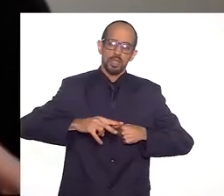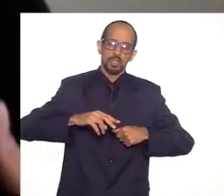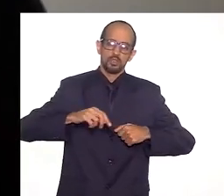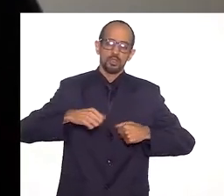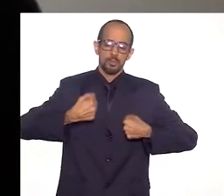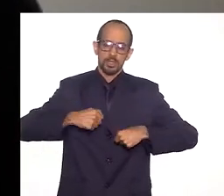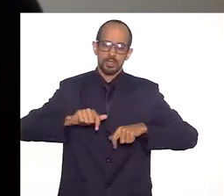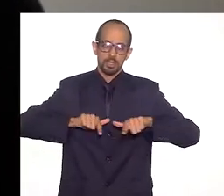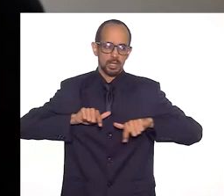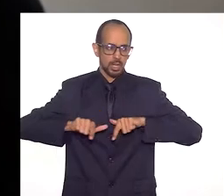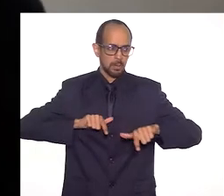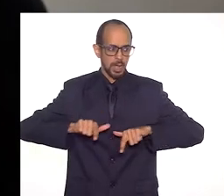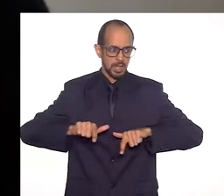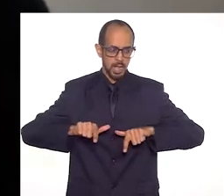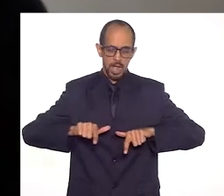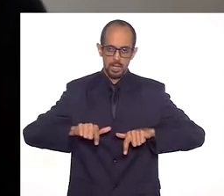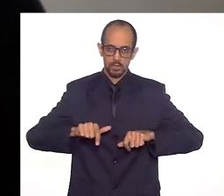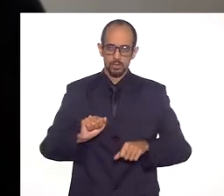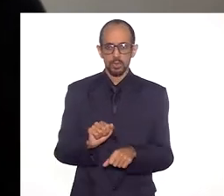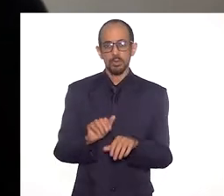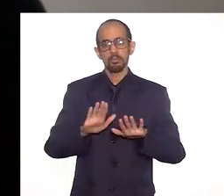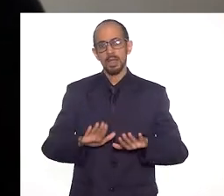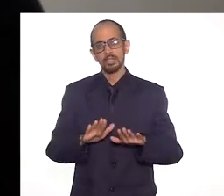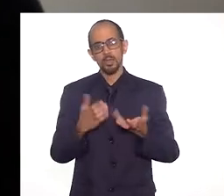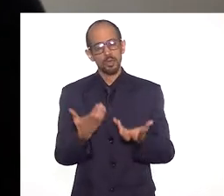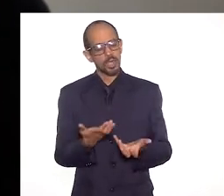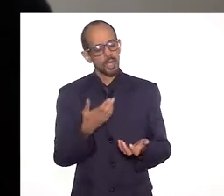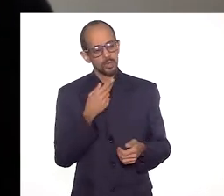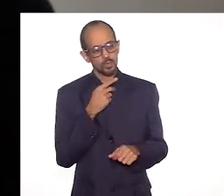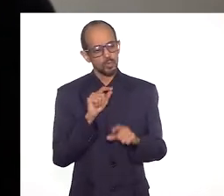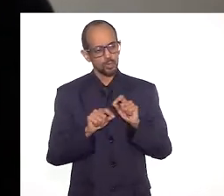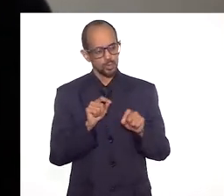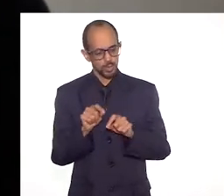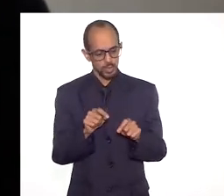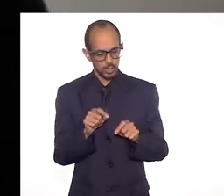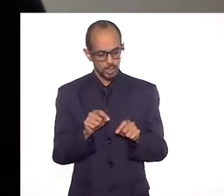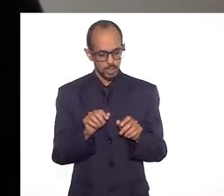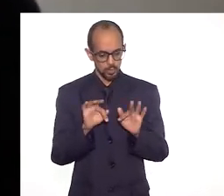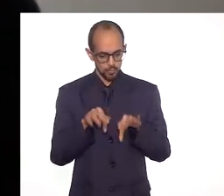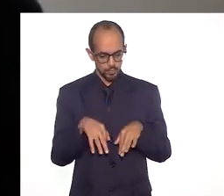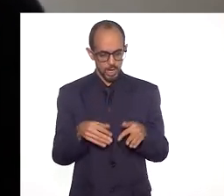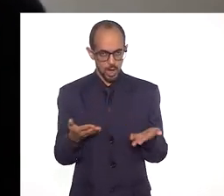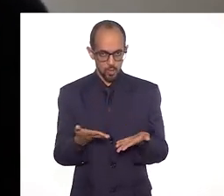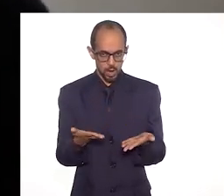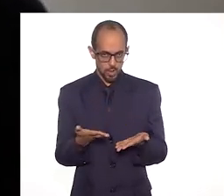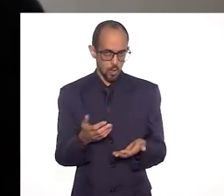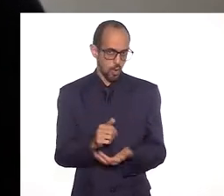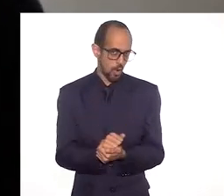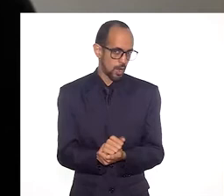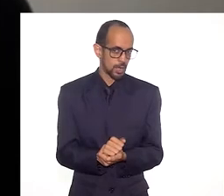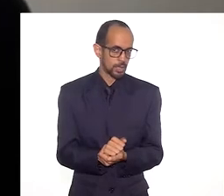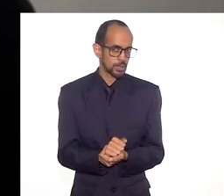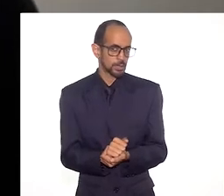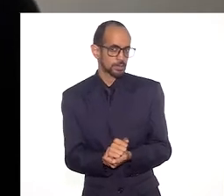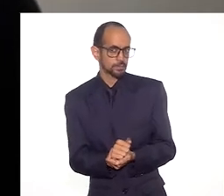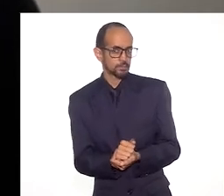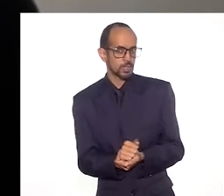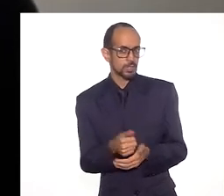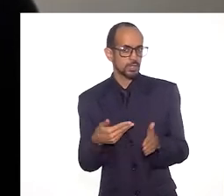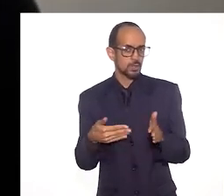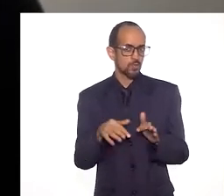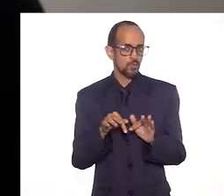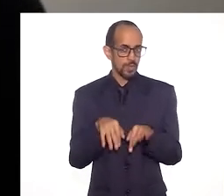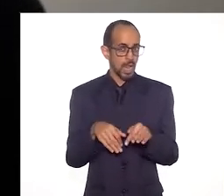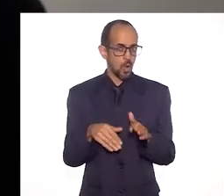assim, ser trabalhado sem pausa. Mas eu queria que, já nesse finalzinho, né,